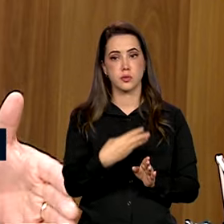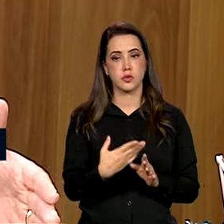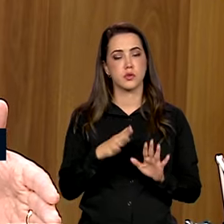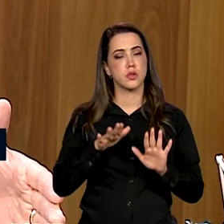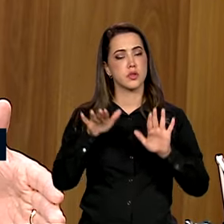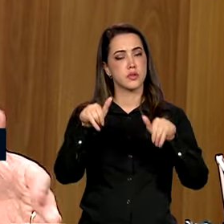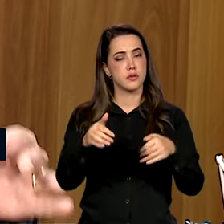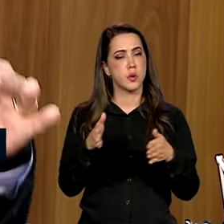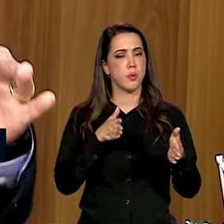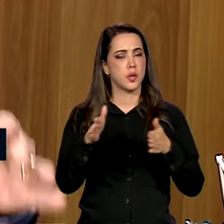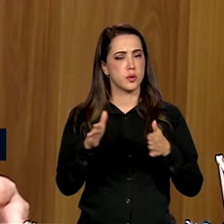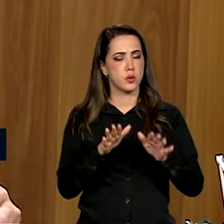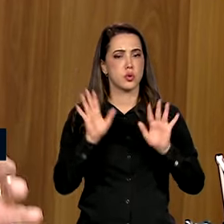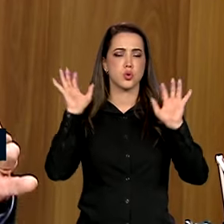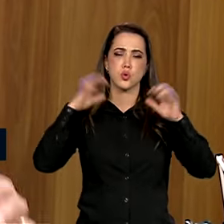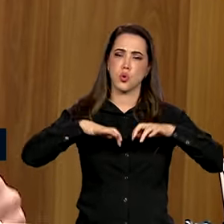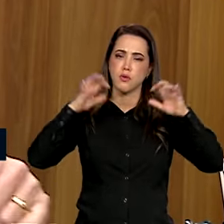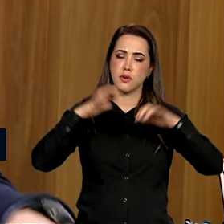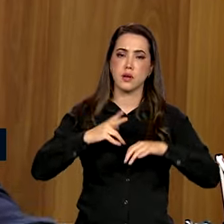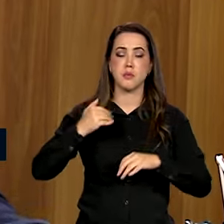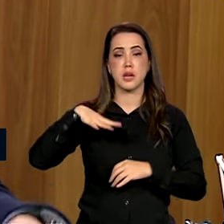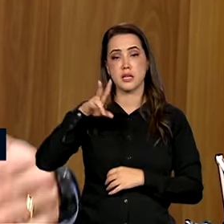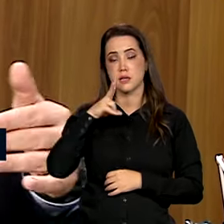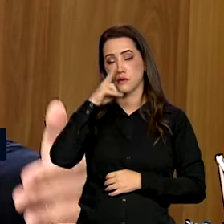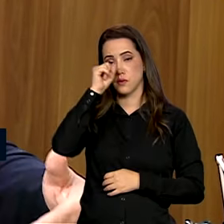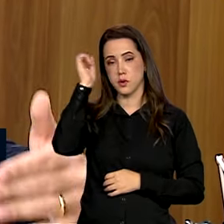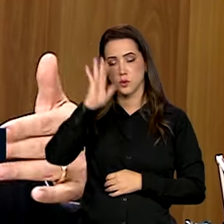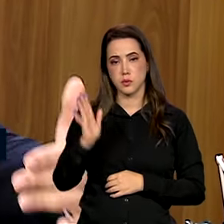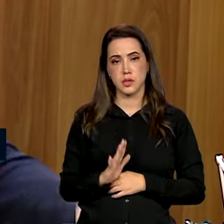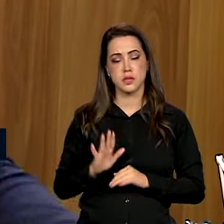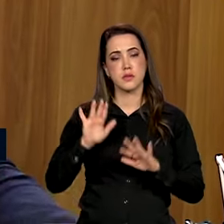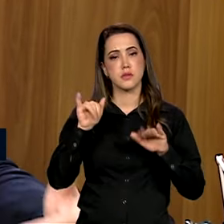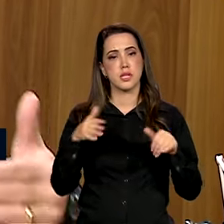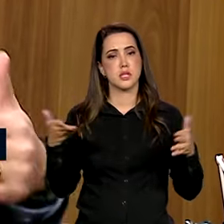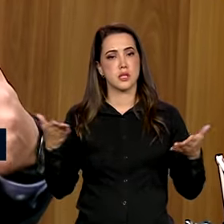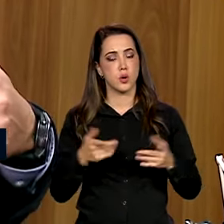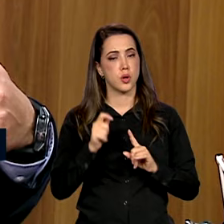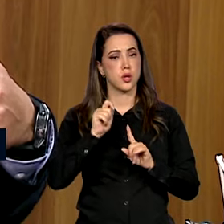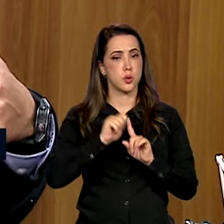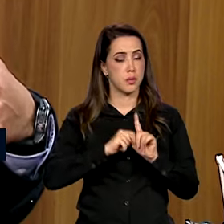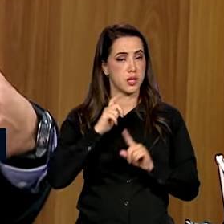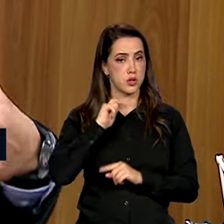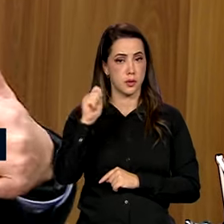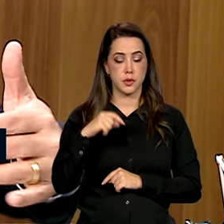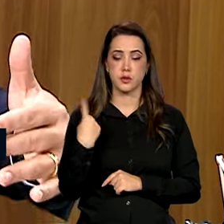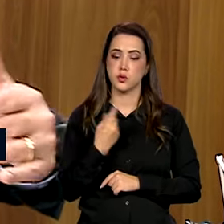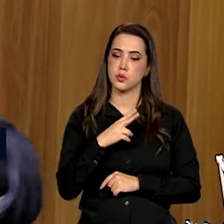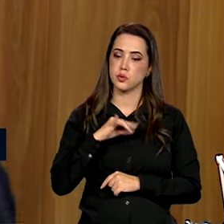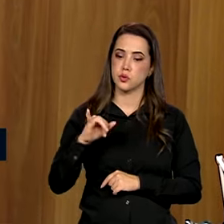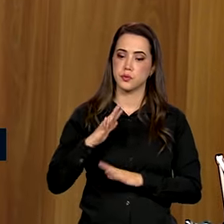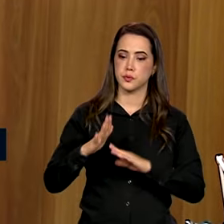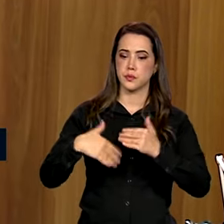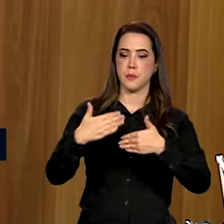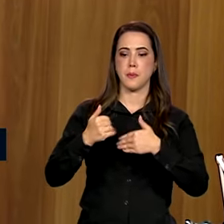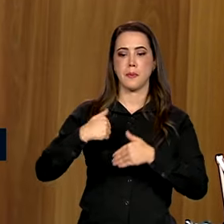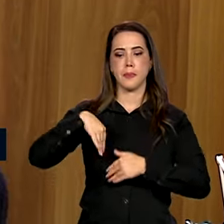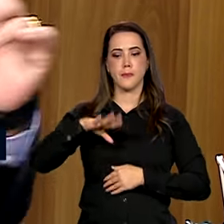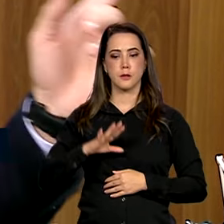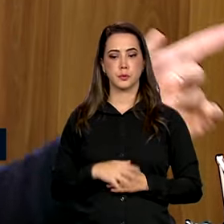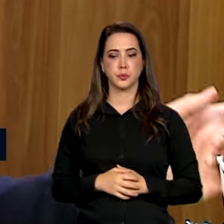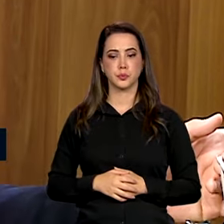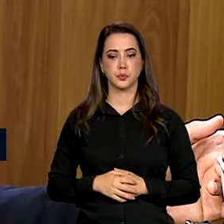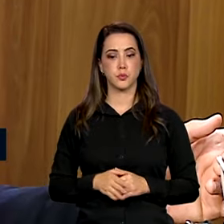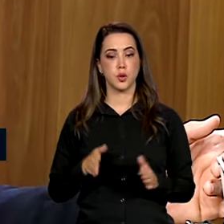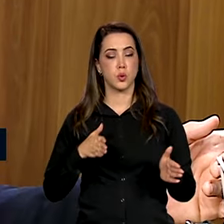do período de chuvas mais intensas no Brasil que acaba agora no mês de abril a gente vai avançar Ainda Mais enquanto